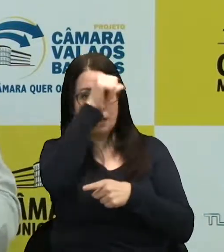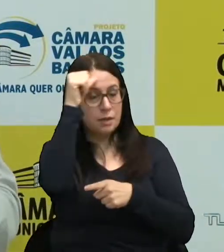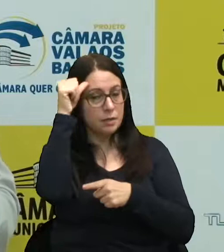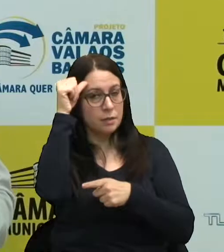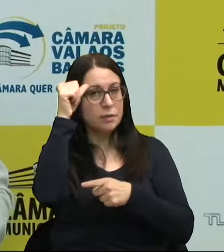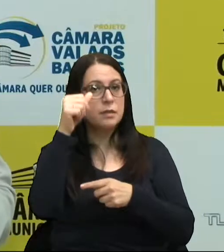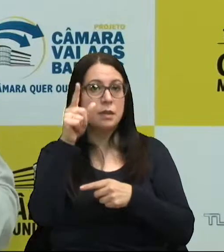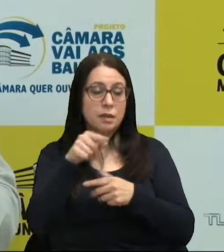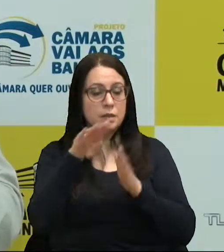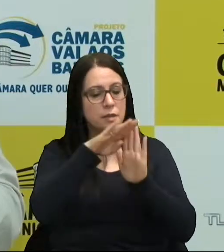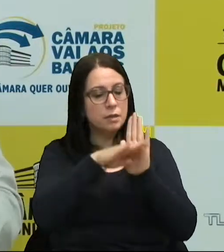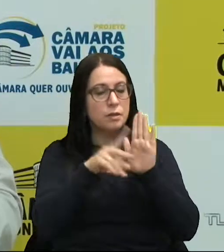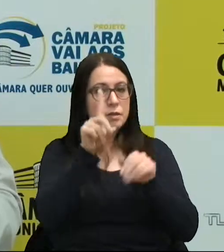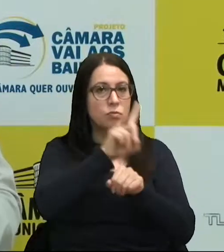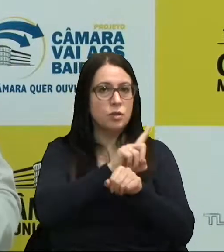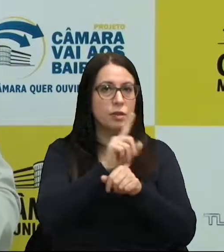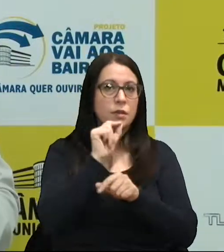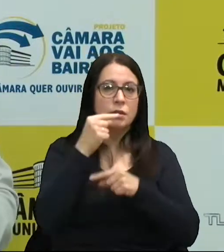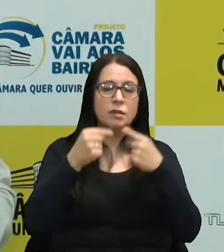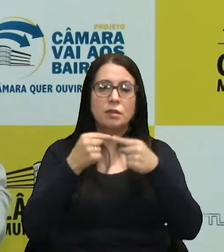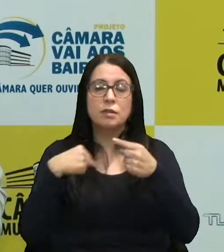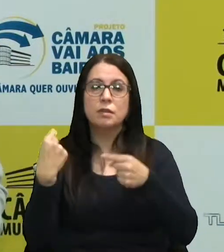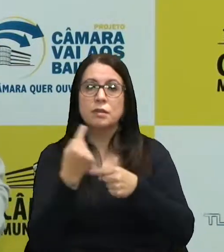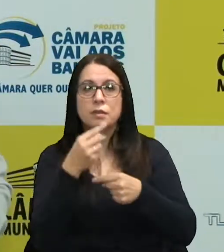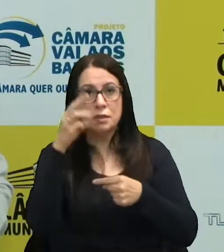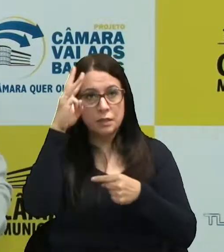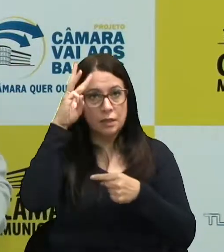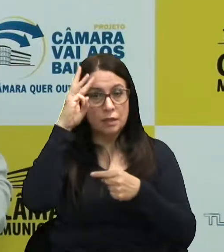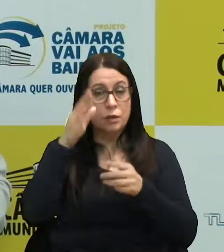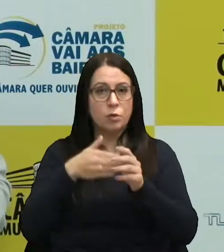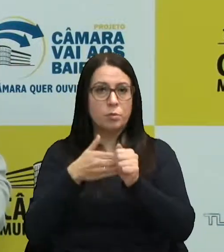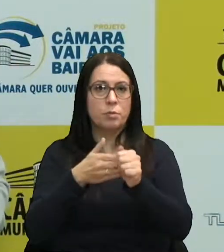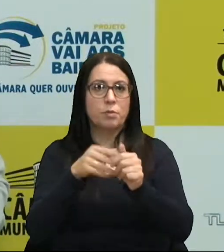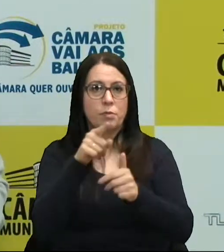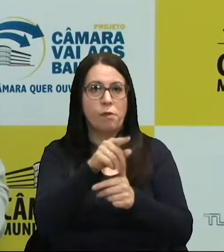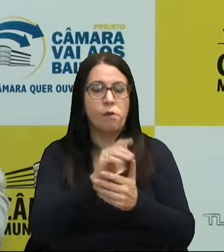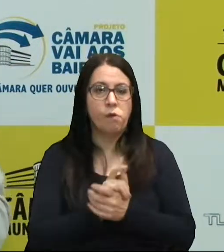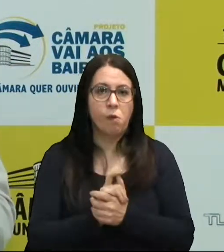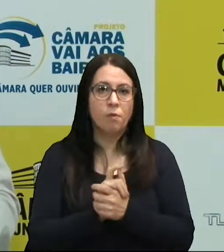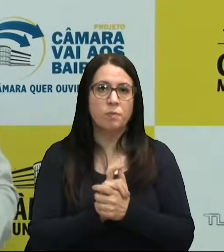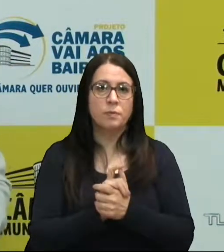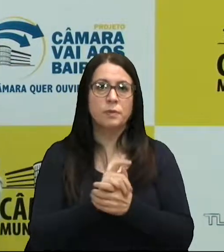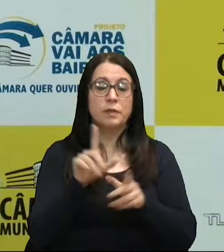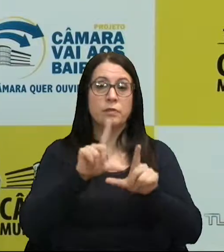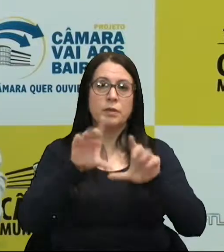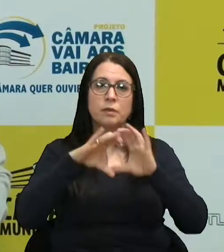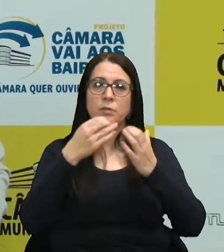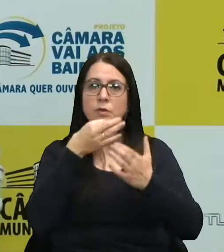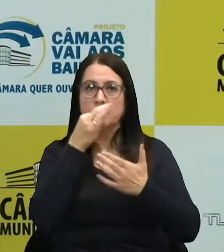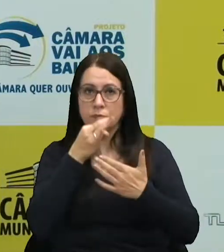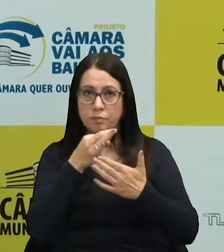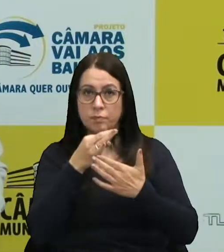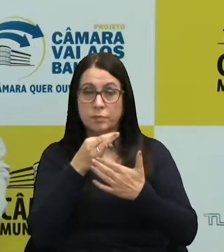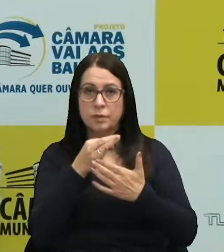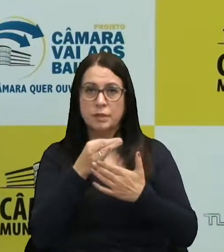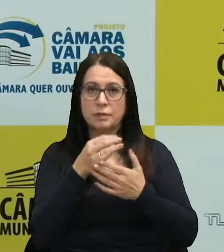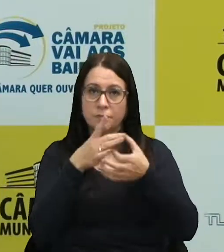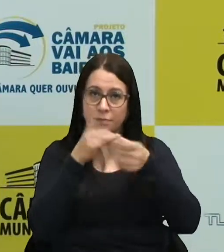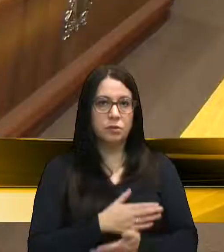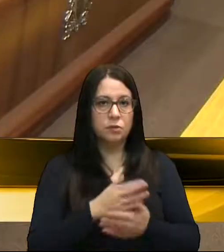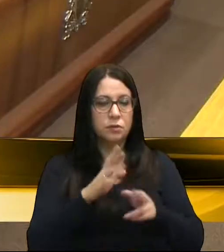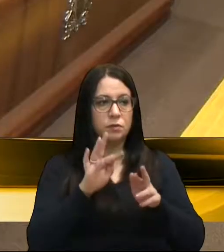bem, esta é a ordem do dia desta terça-feira que você acompanha a partir de agora. TV Câmara Caxias, democracia que a gente